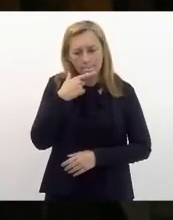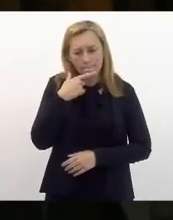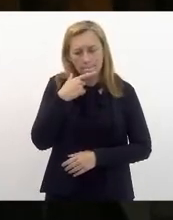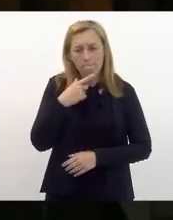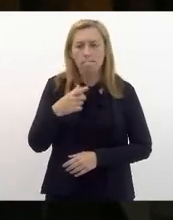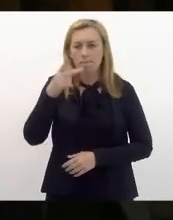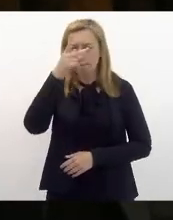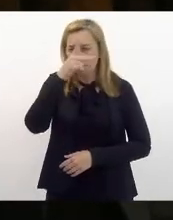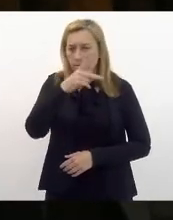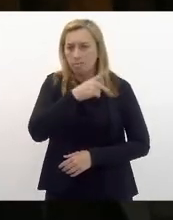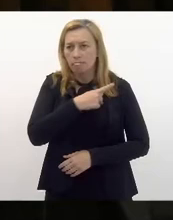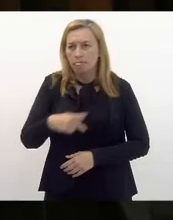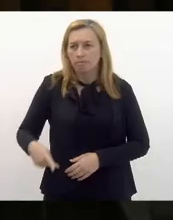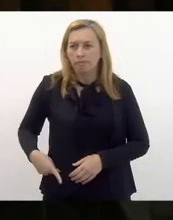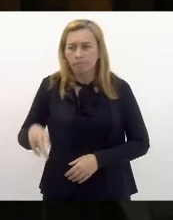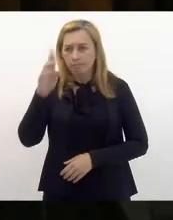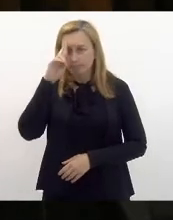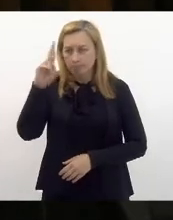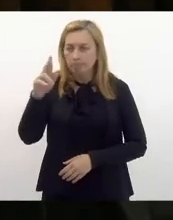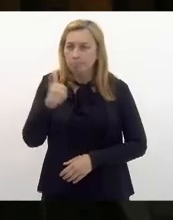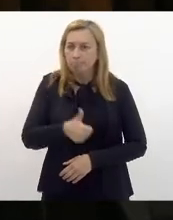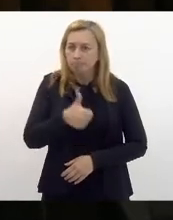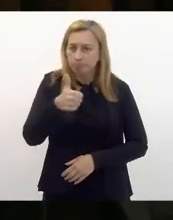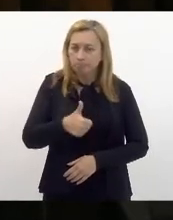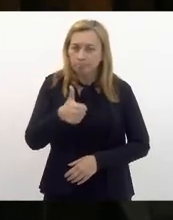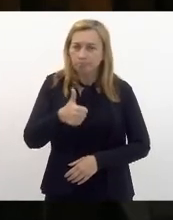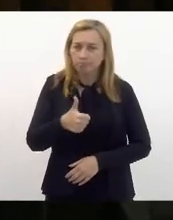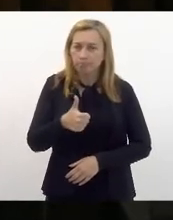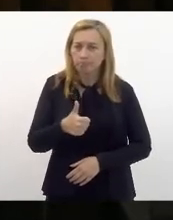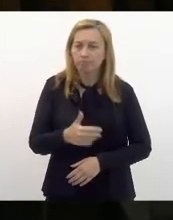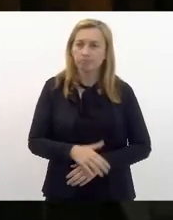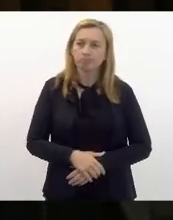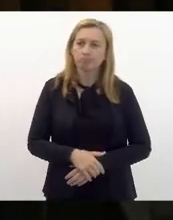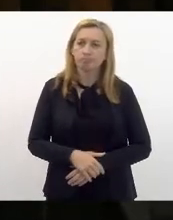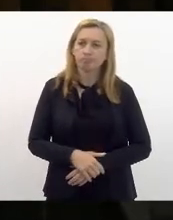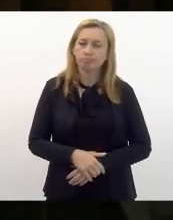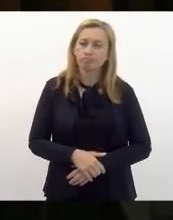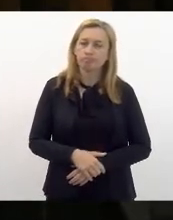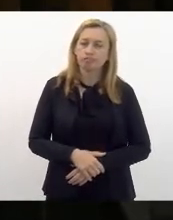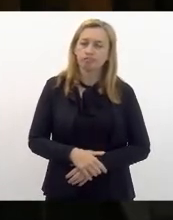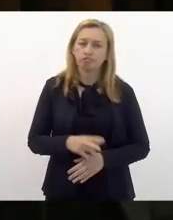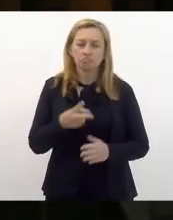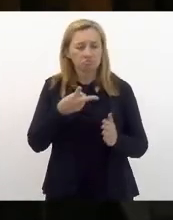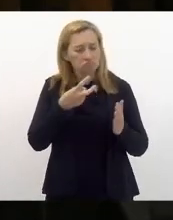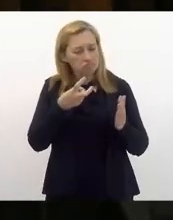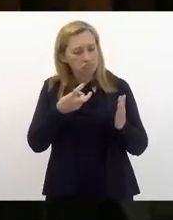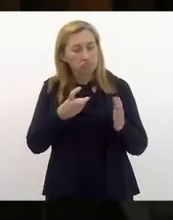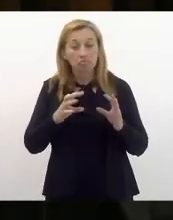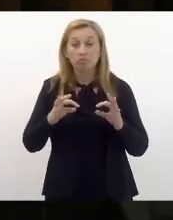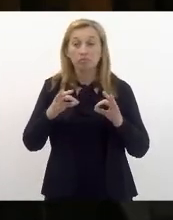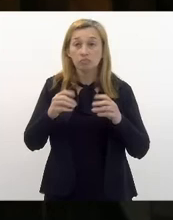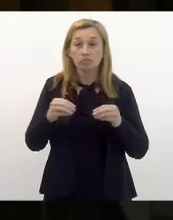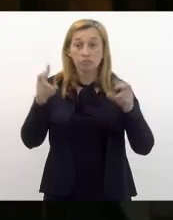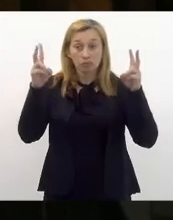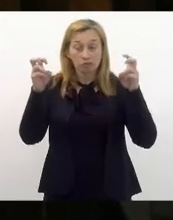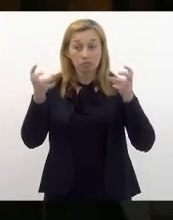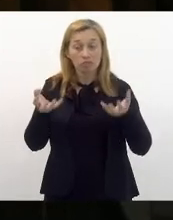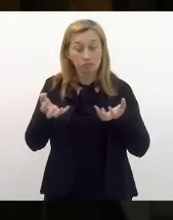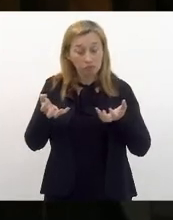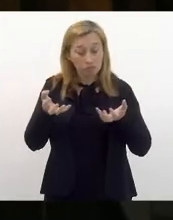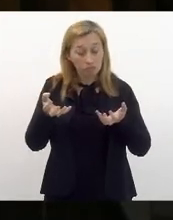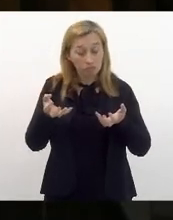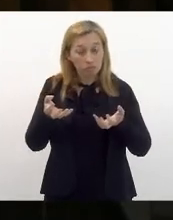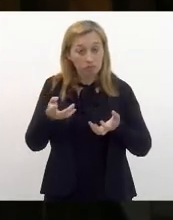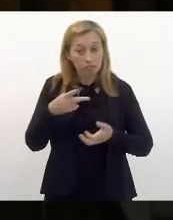chora Presidente primeiro fiz um descritivo da situação agora quero